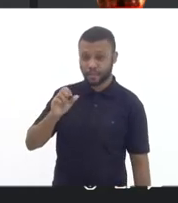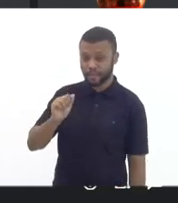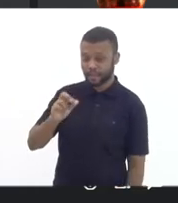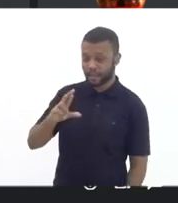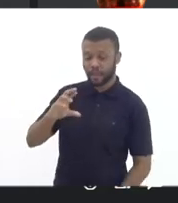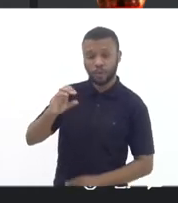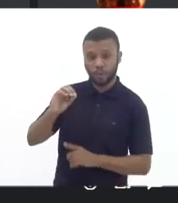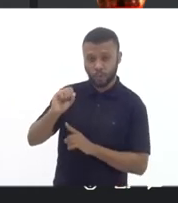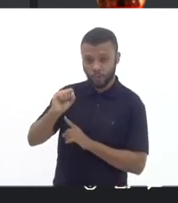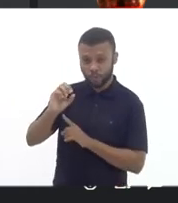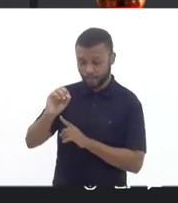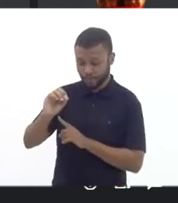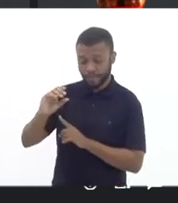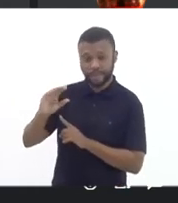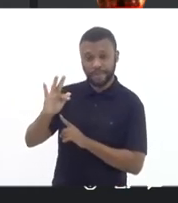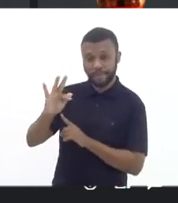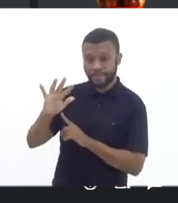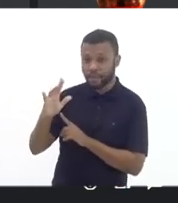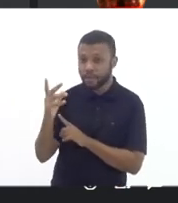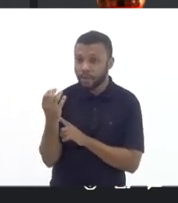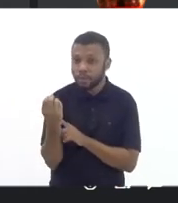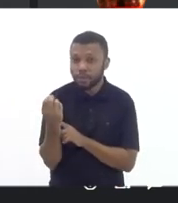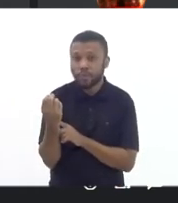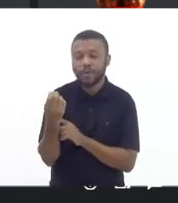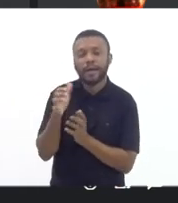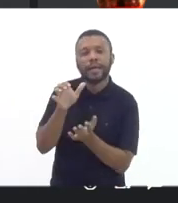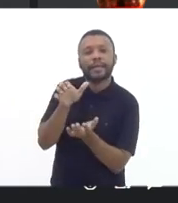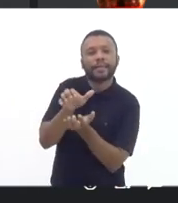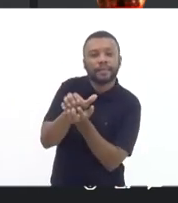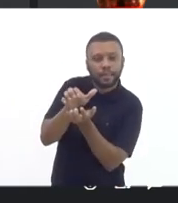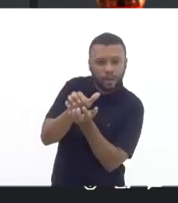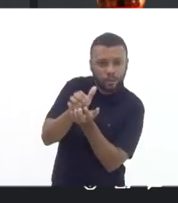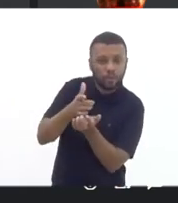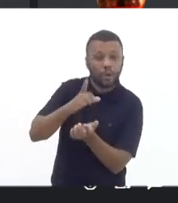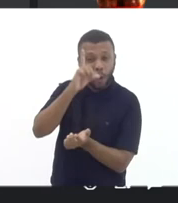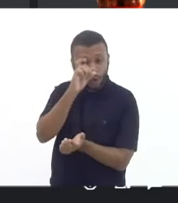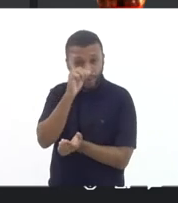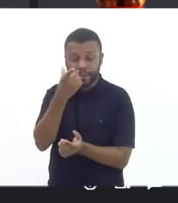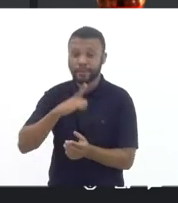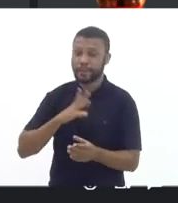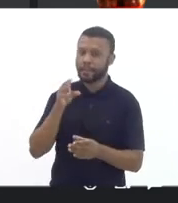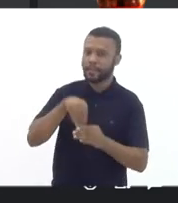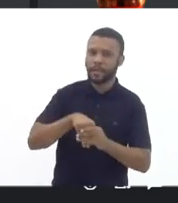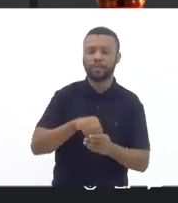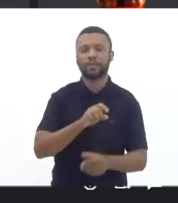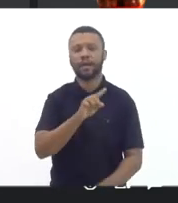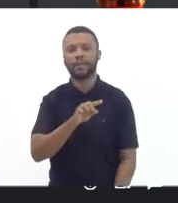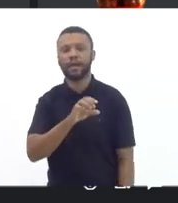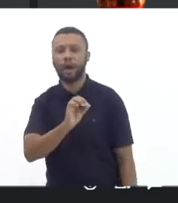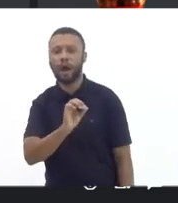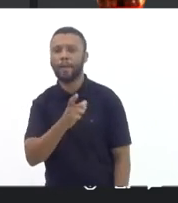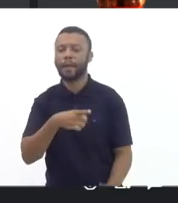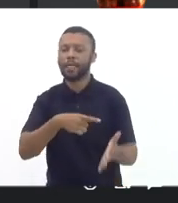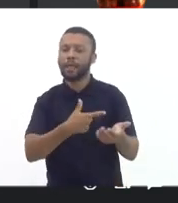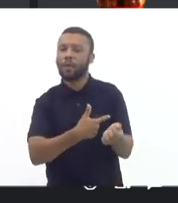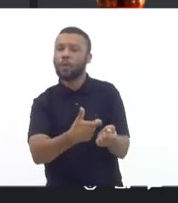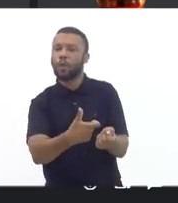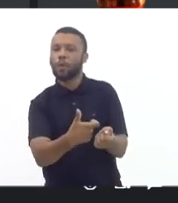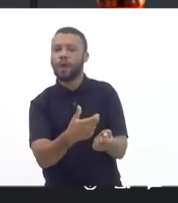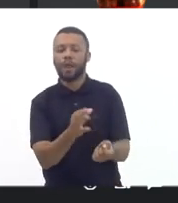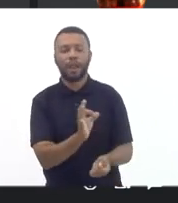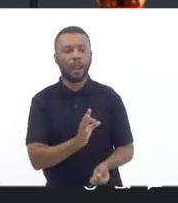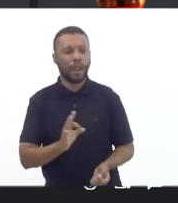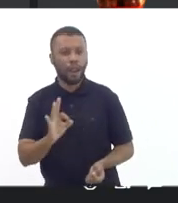Cruz, que era o que tinha aqui na Zona Oeste para fazer exames, não está mais fazendo